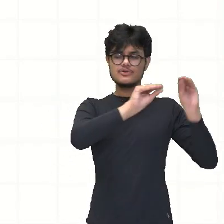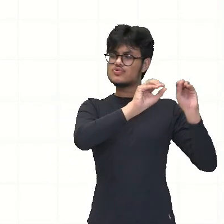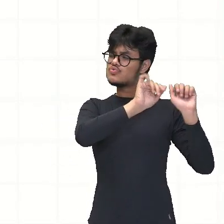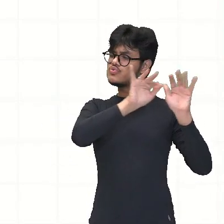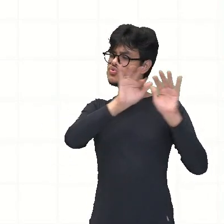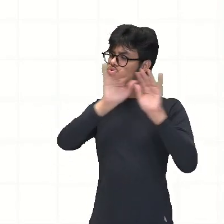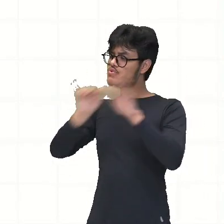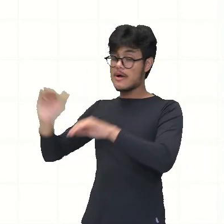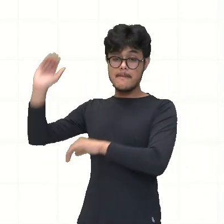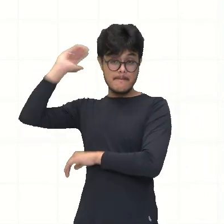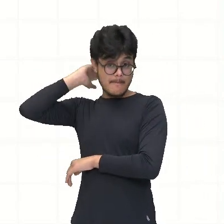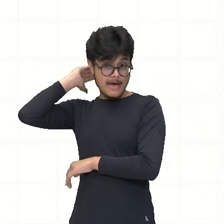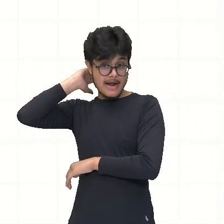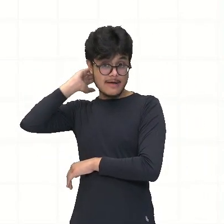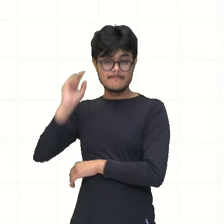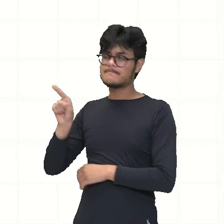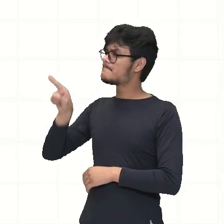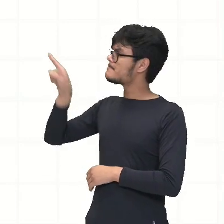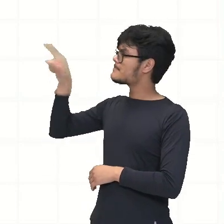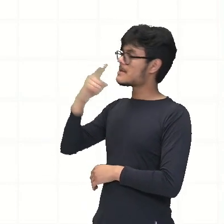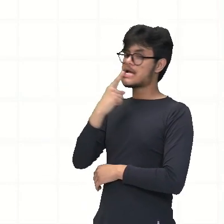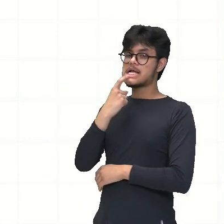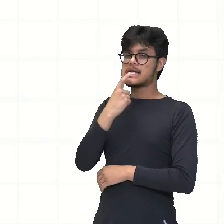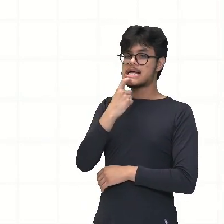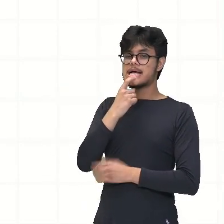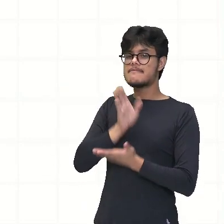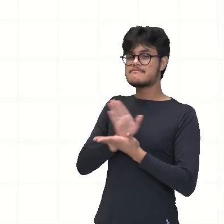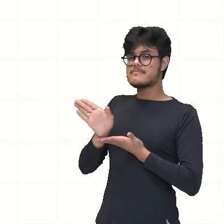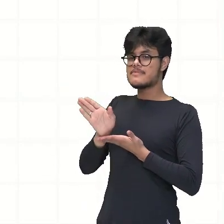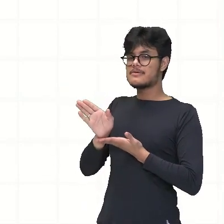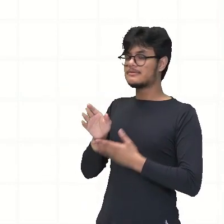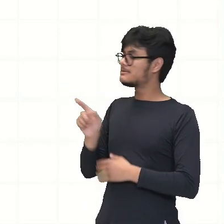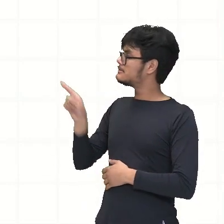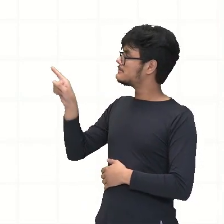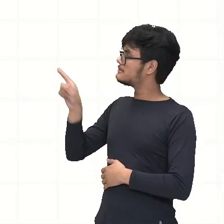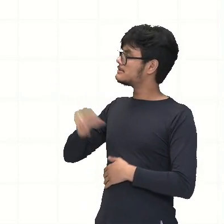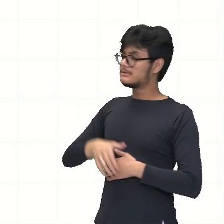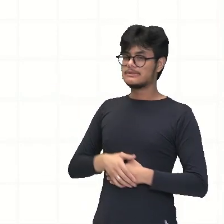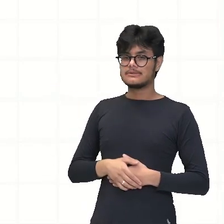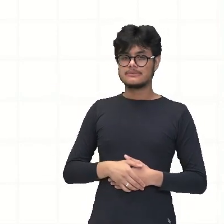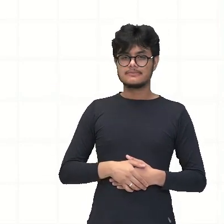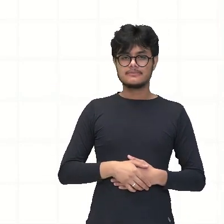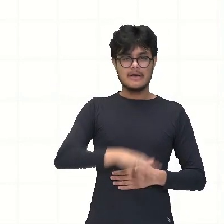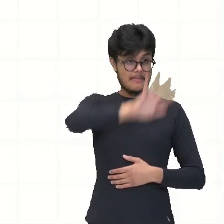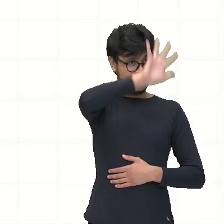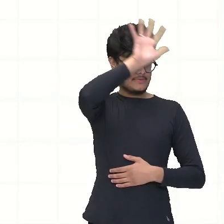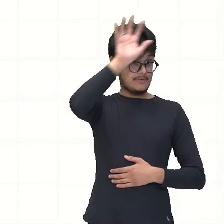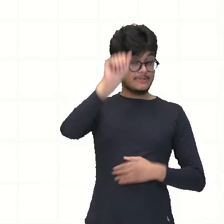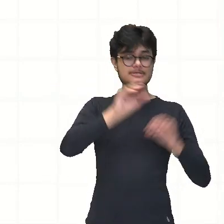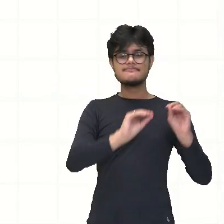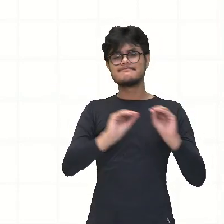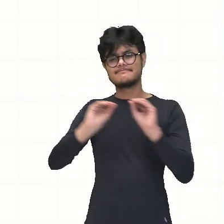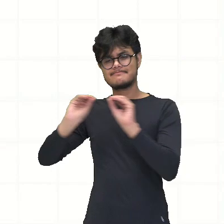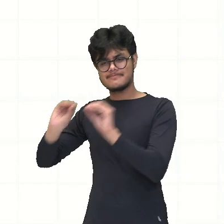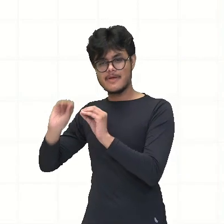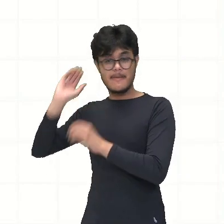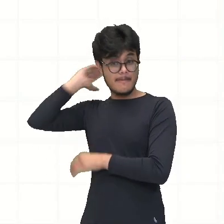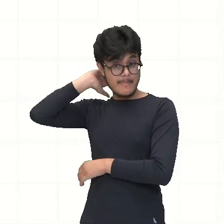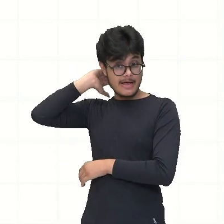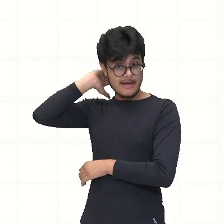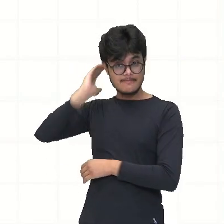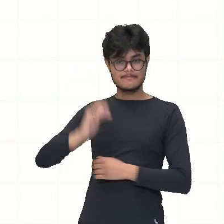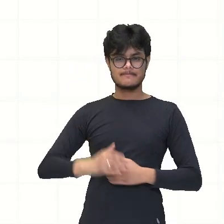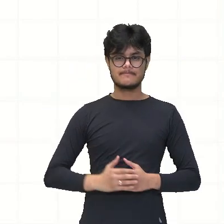Pará. E aí a gente tem a setinha, olha. Saiu do Amazonas e foi aqui para o Pará, tá bom? Igual a seta que a gente colocou